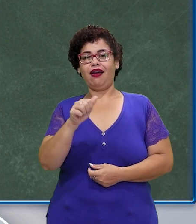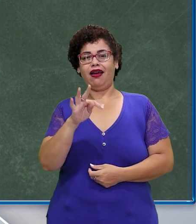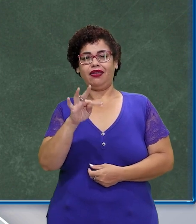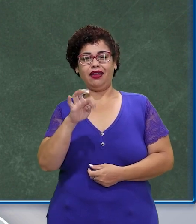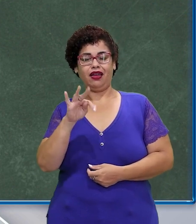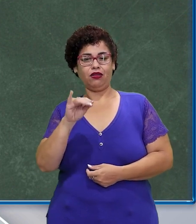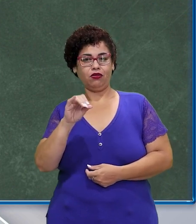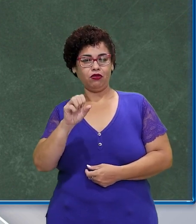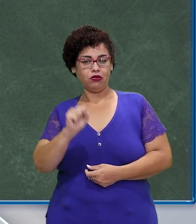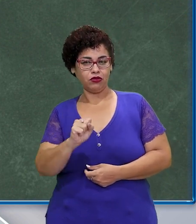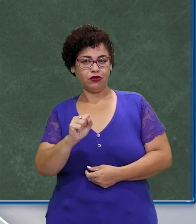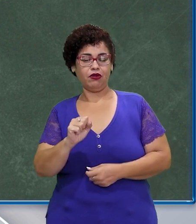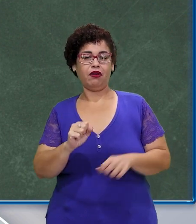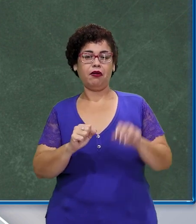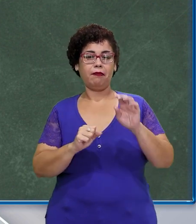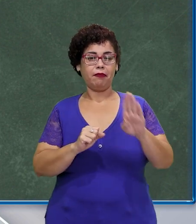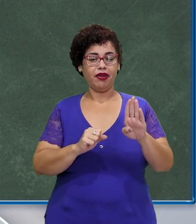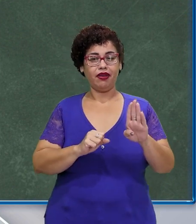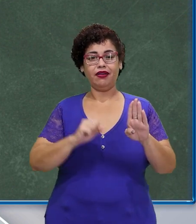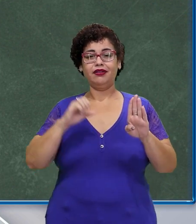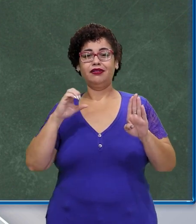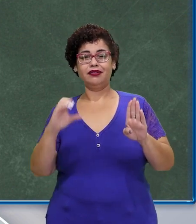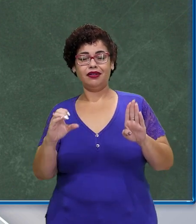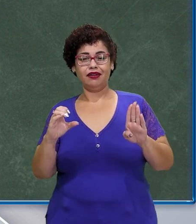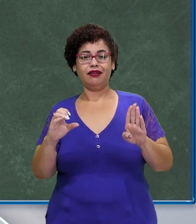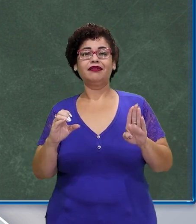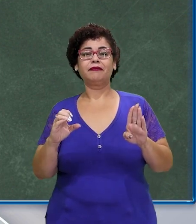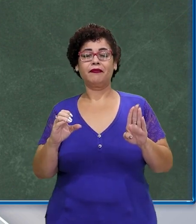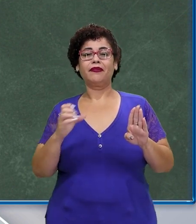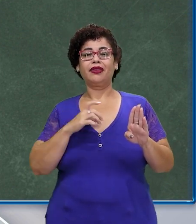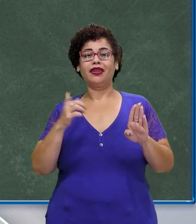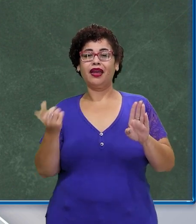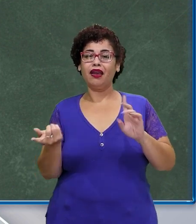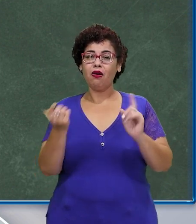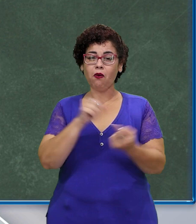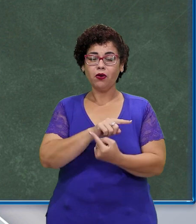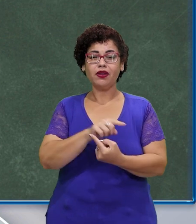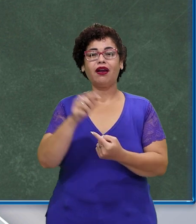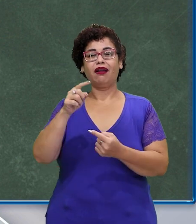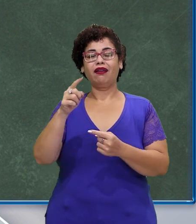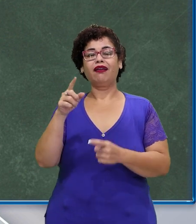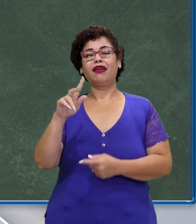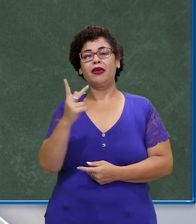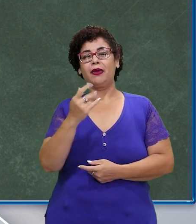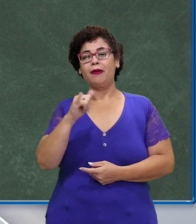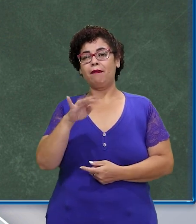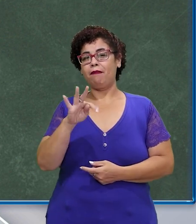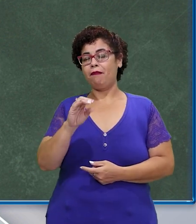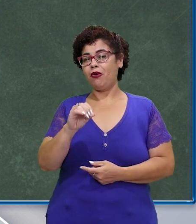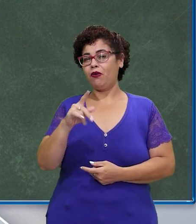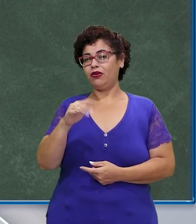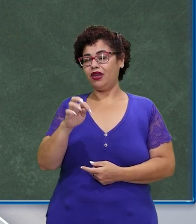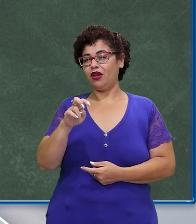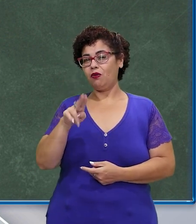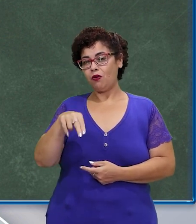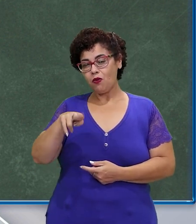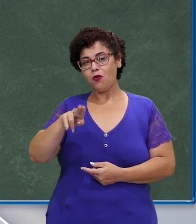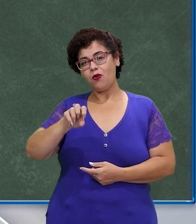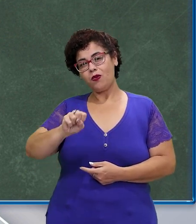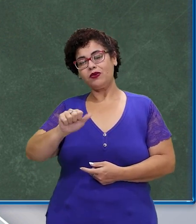de cateto B e cateto C. E aqui eu tenho a hipotenusa, que é o que eu vou chamar de A,